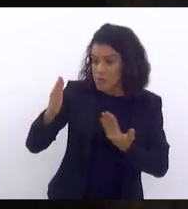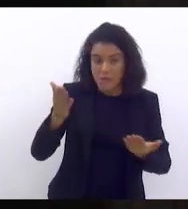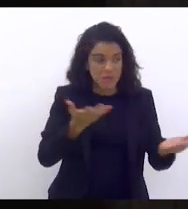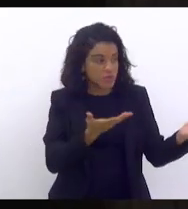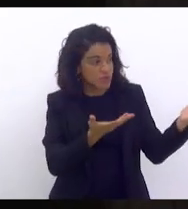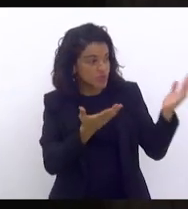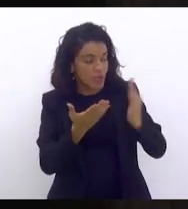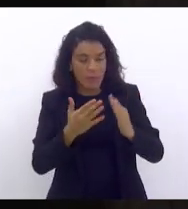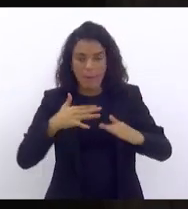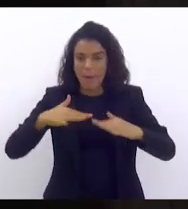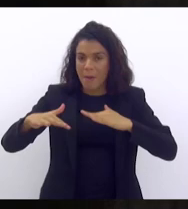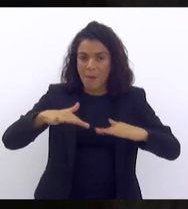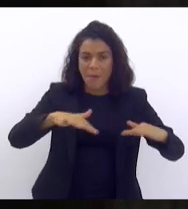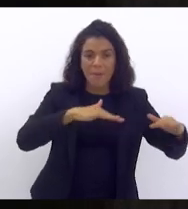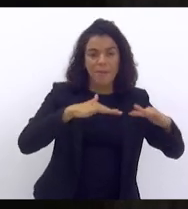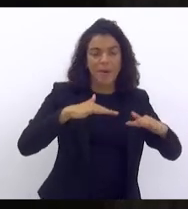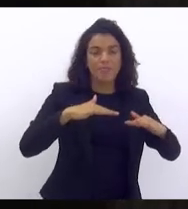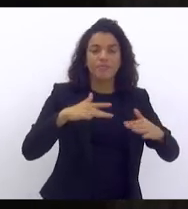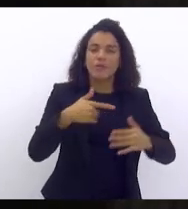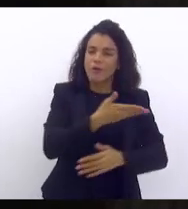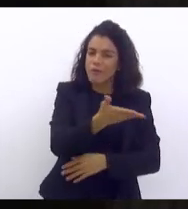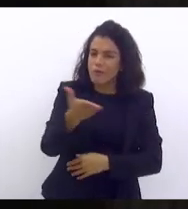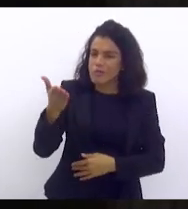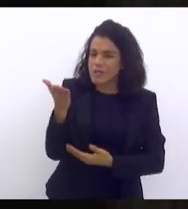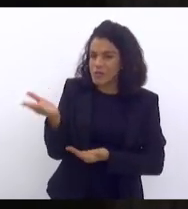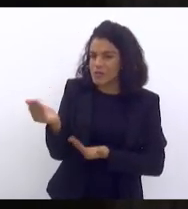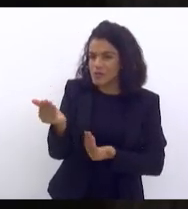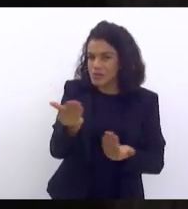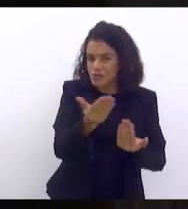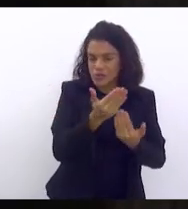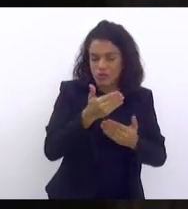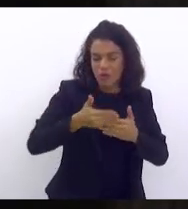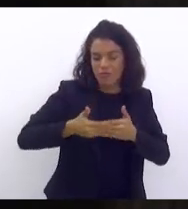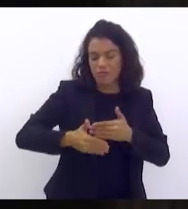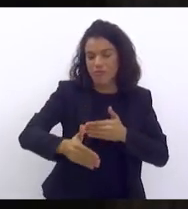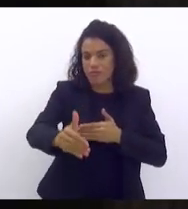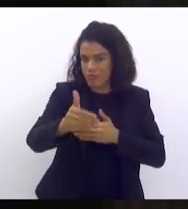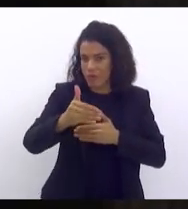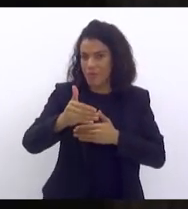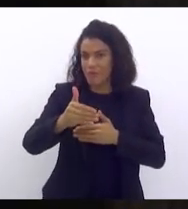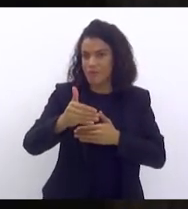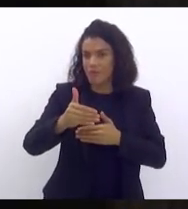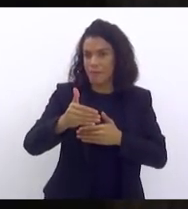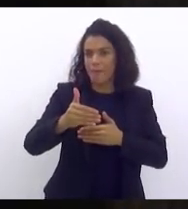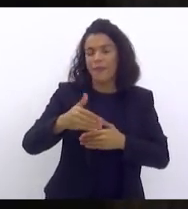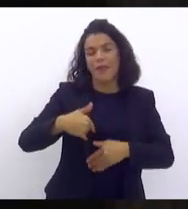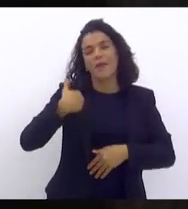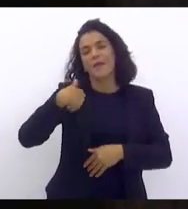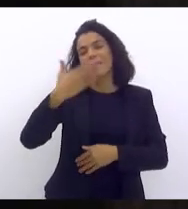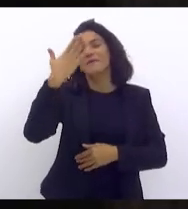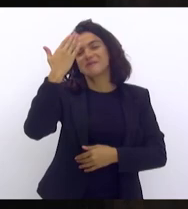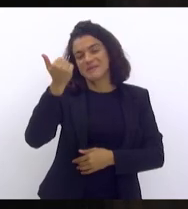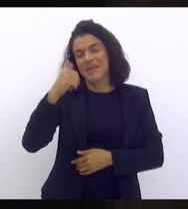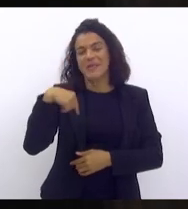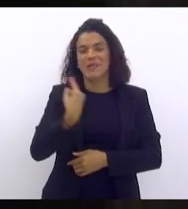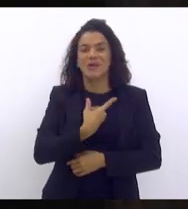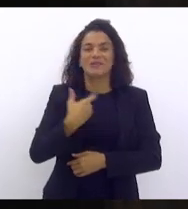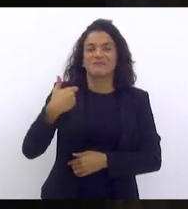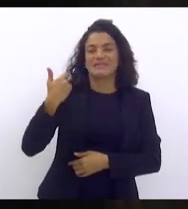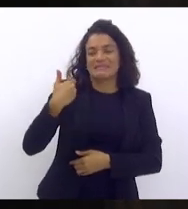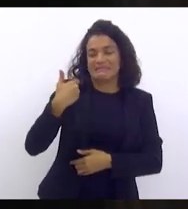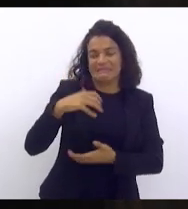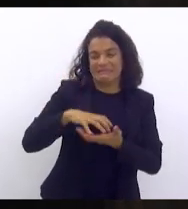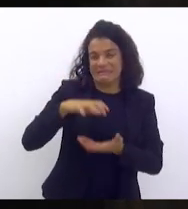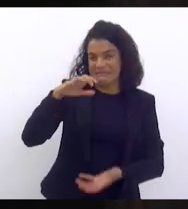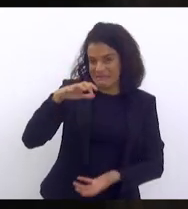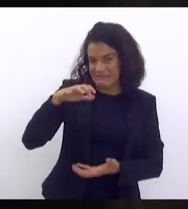chamando para se mobilizar. Então, que vocês que estão mais jovens, que vão daqui para frente tocar esse barco, que eu sei que a gente que já está mais velho, há mais de 30 anos na